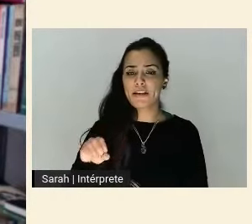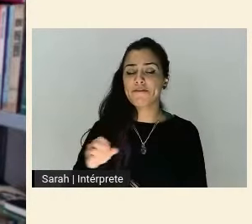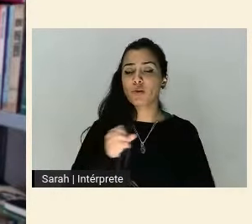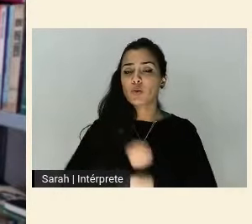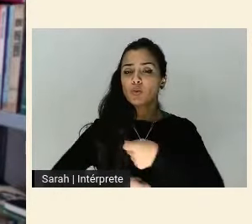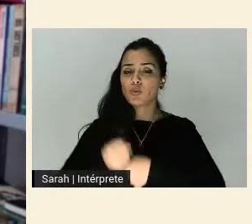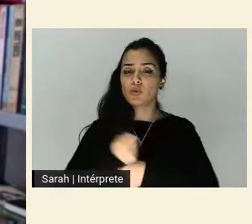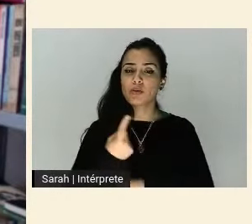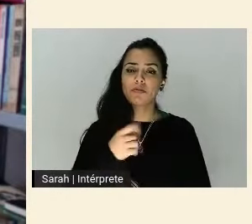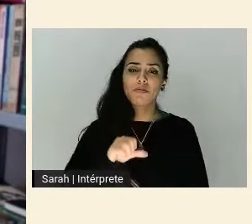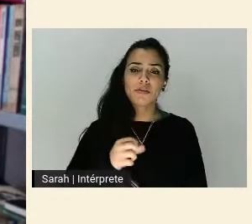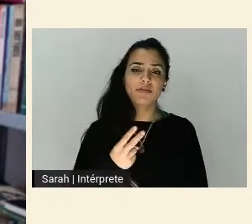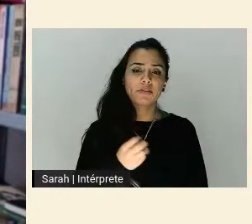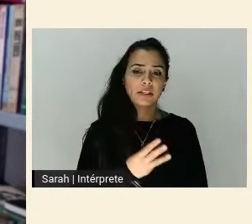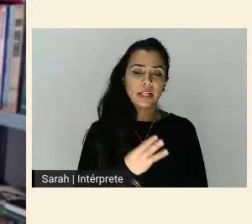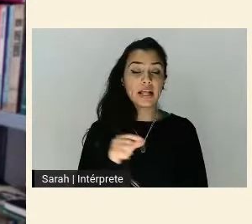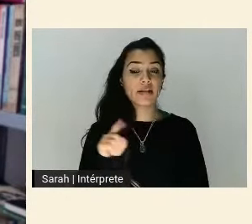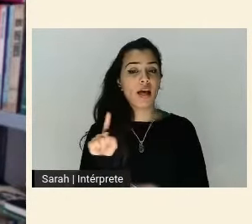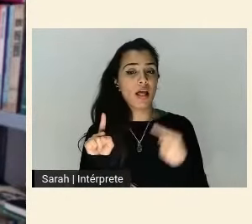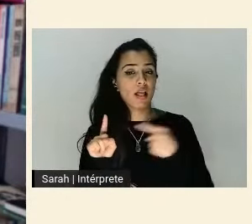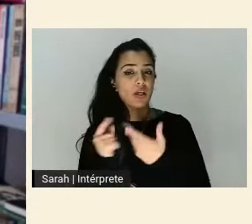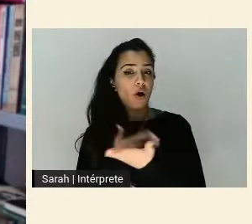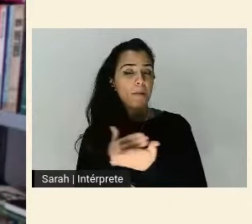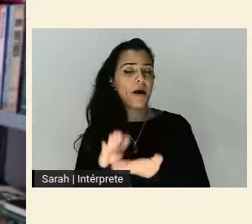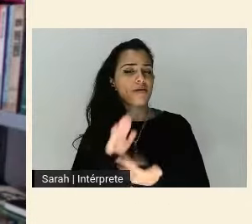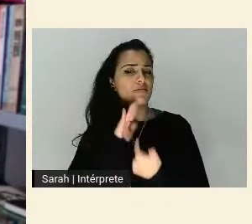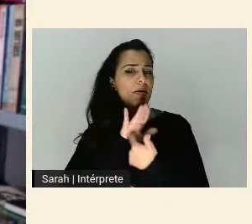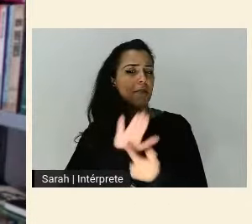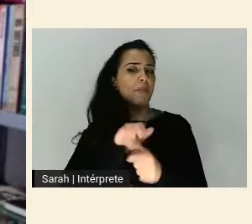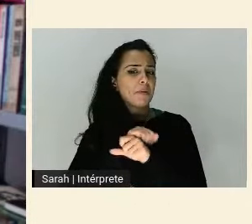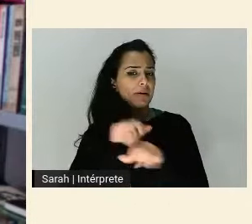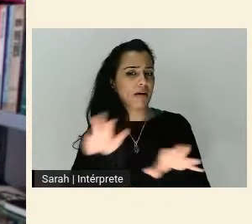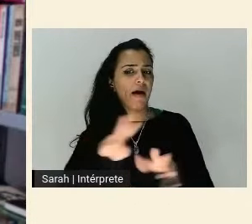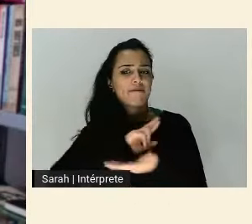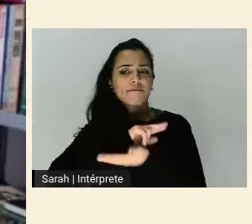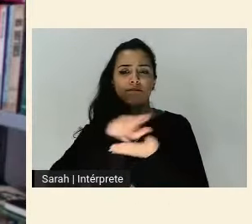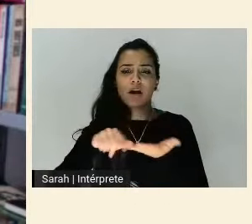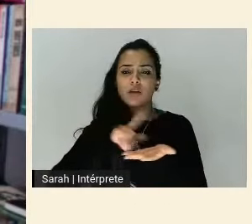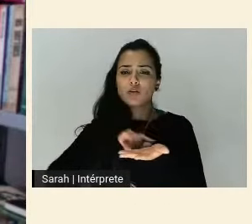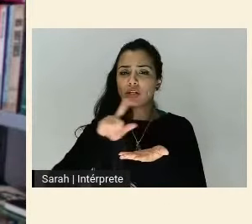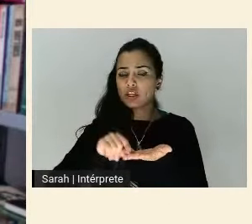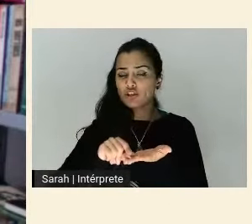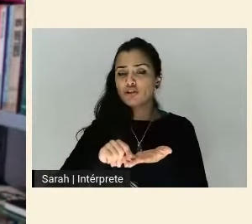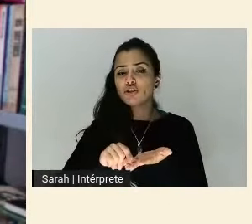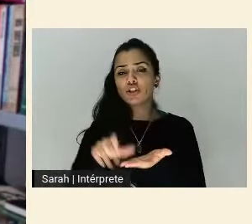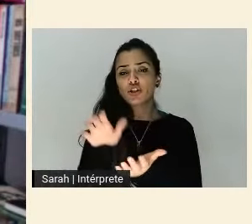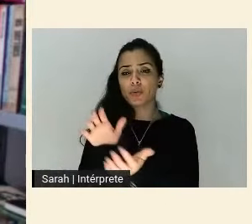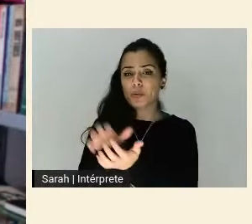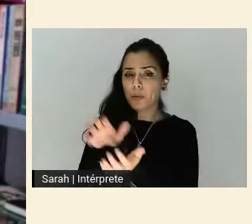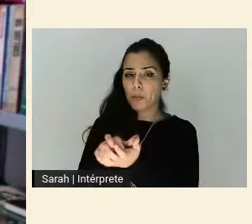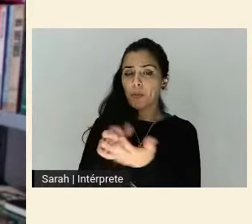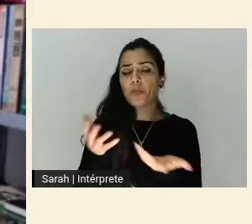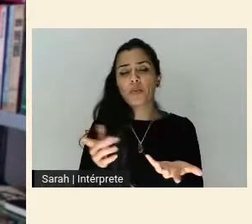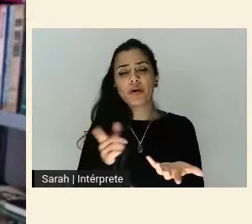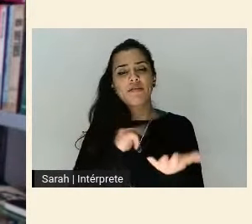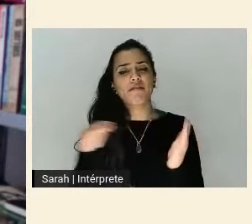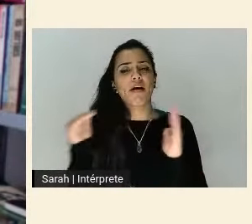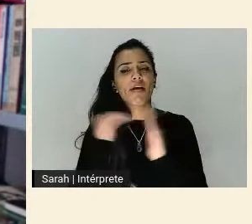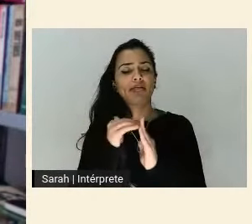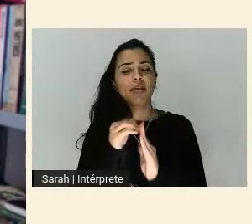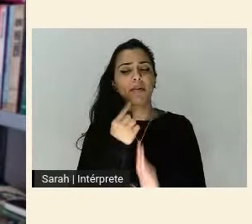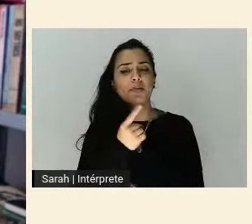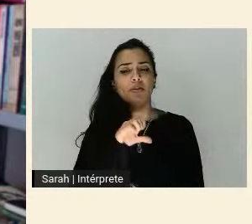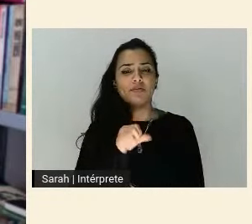ele começa a publicar uma série de artigos numerados no Diário de Pernambuco, que vai até